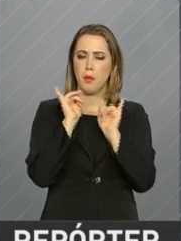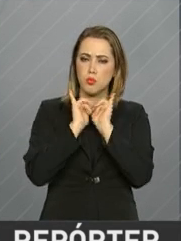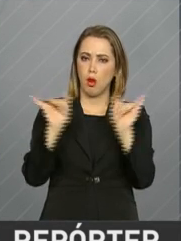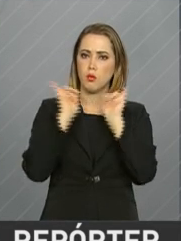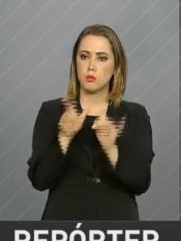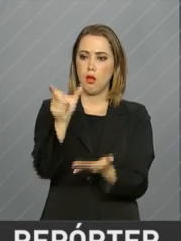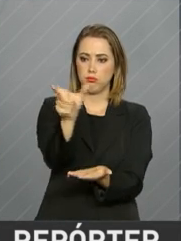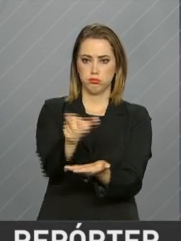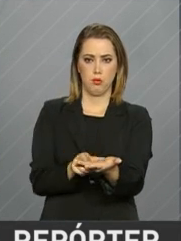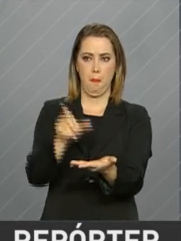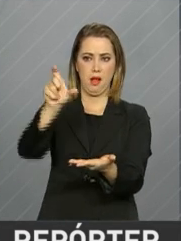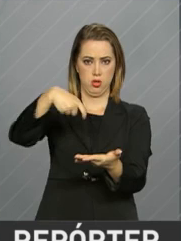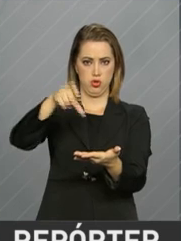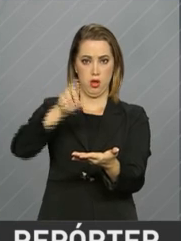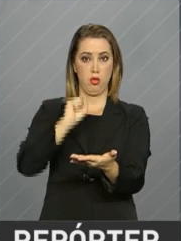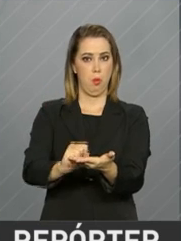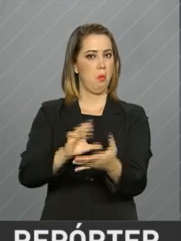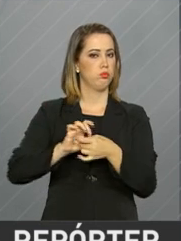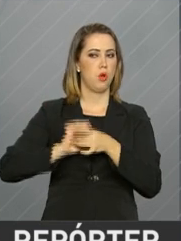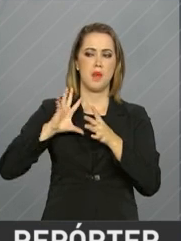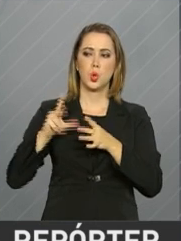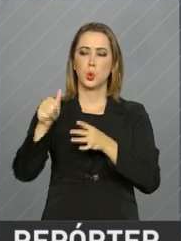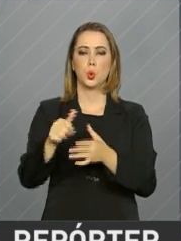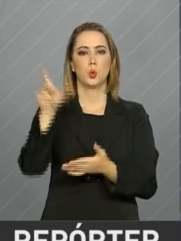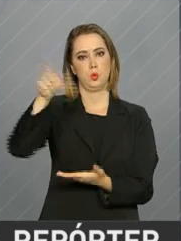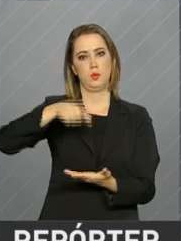e poderá haver diferenciação no preço de acordo com a forma de pagamento